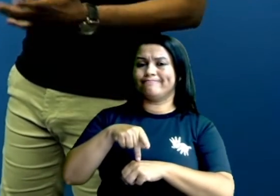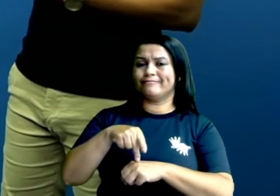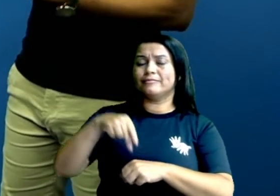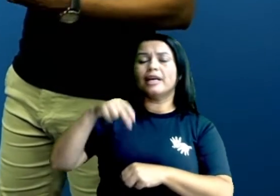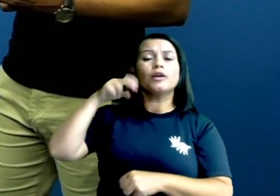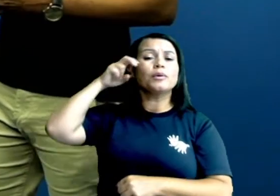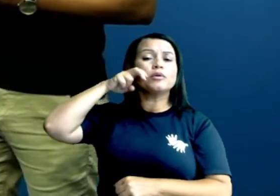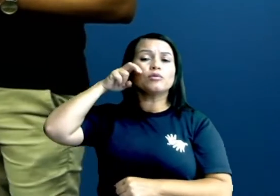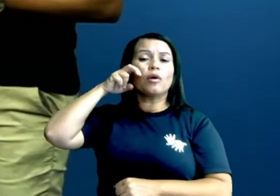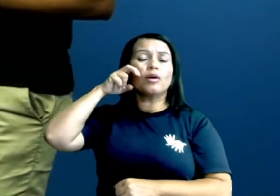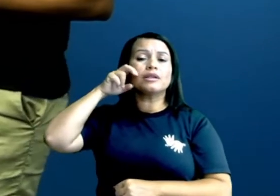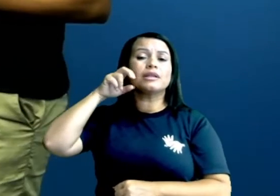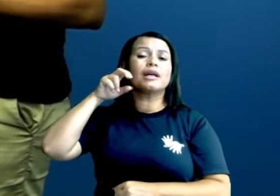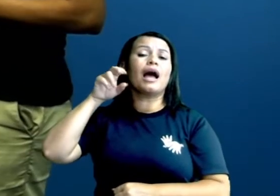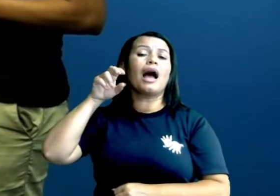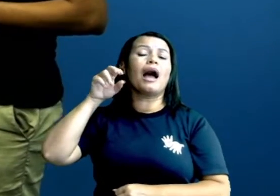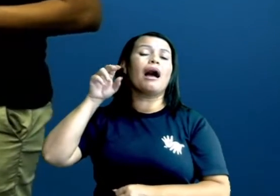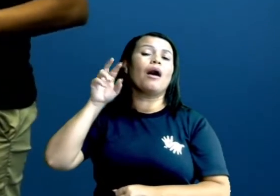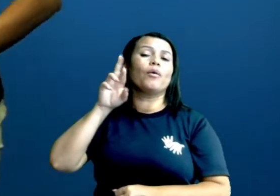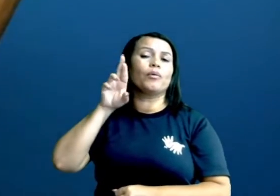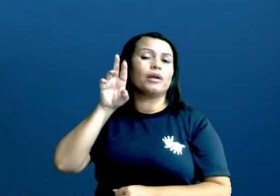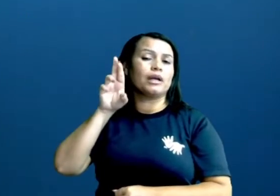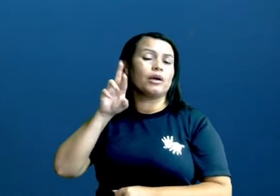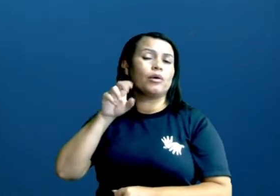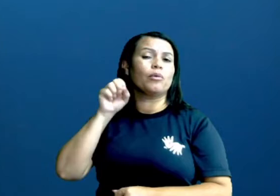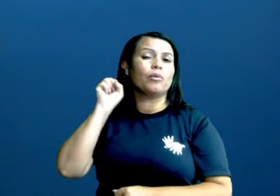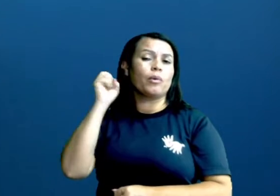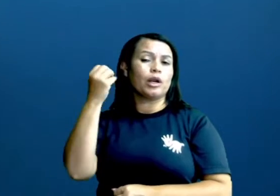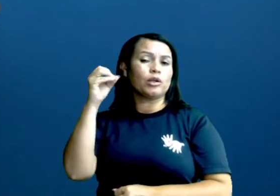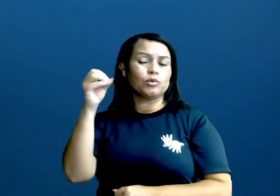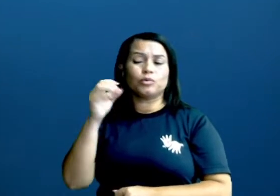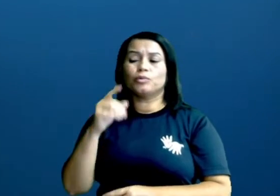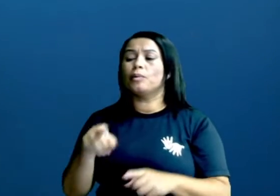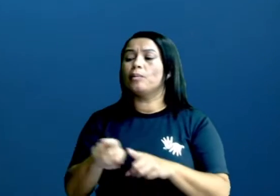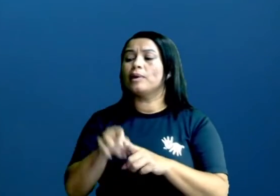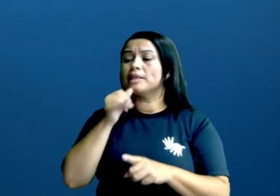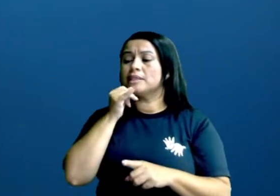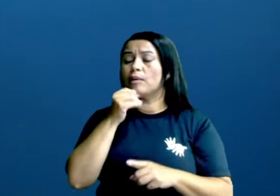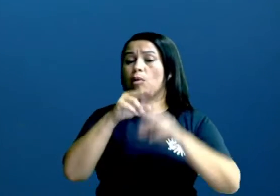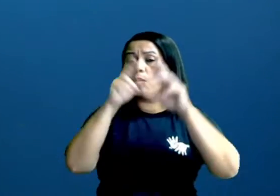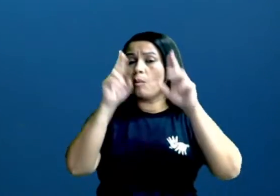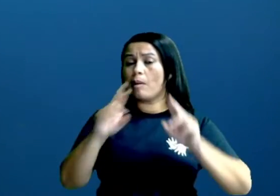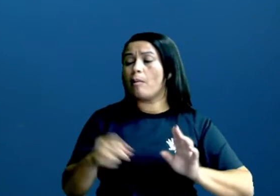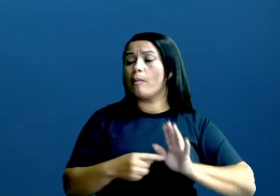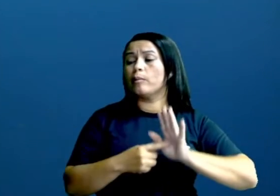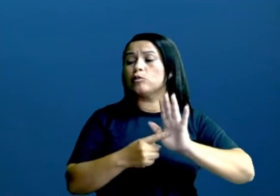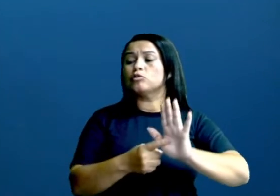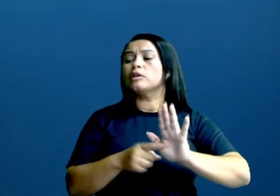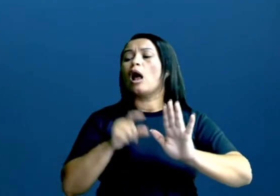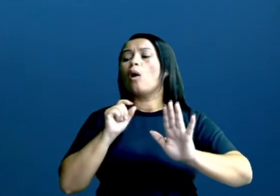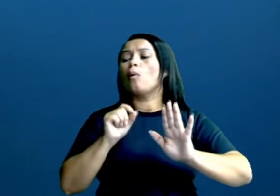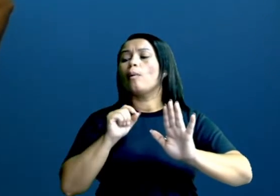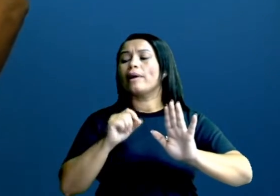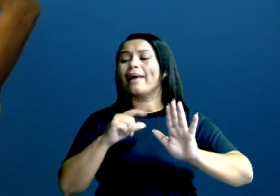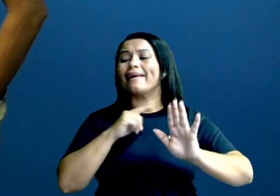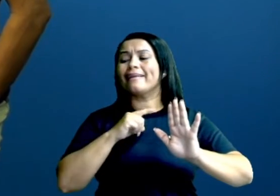E, como eu destaquei no contexto do desmatamento, um mapa que vai mais ou menos ilustrar aquilo que eu disse em relação à retirada